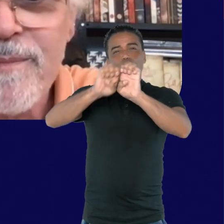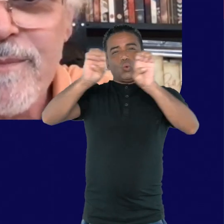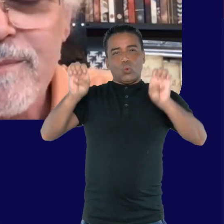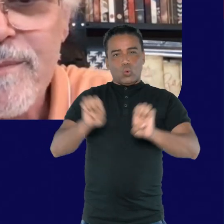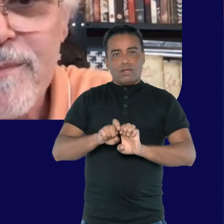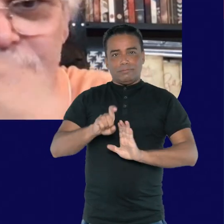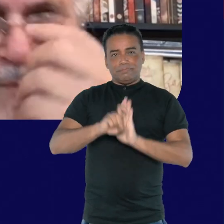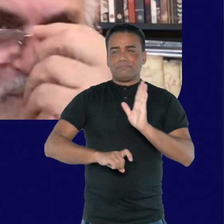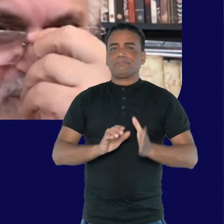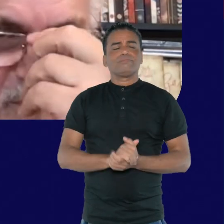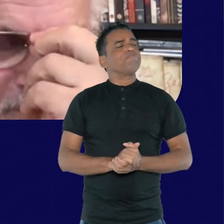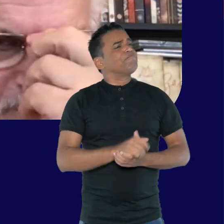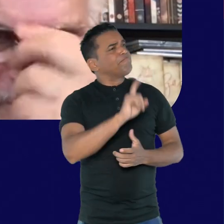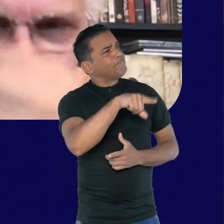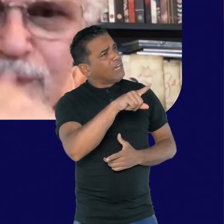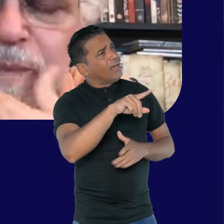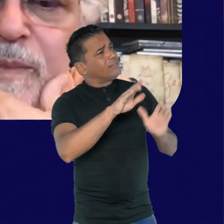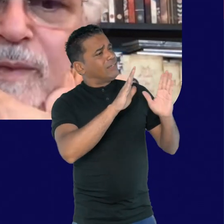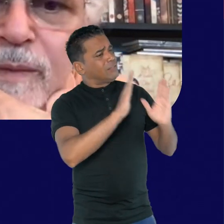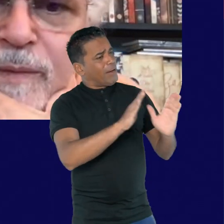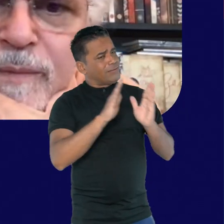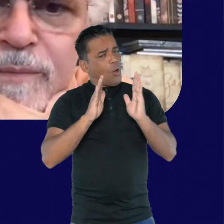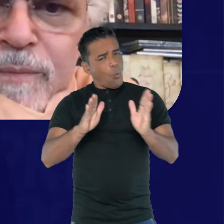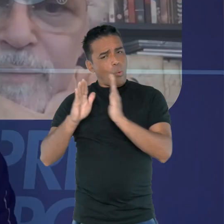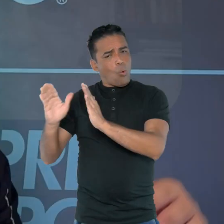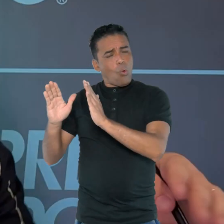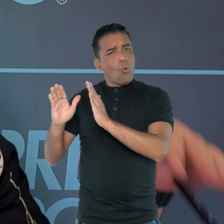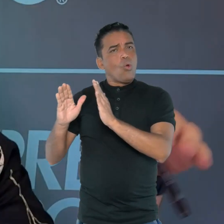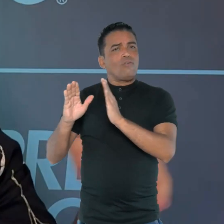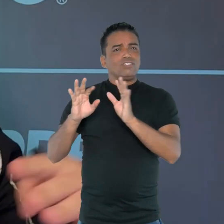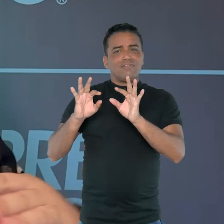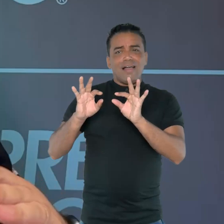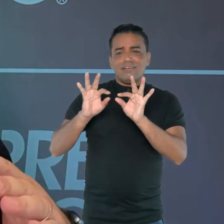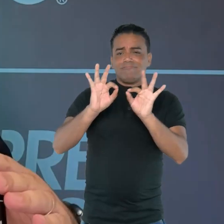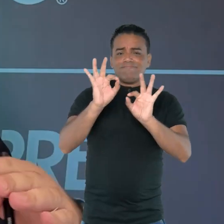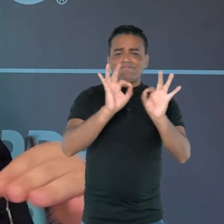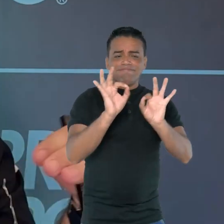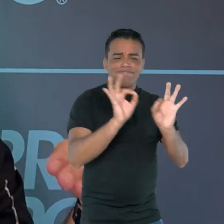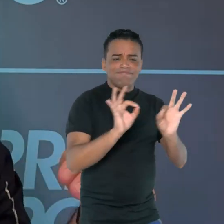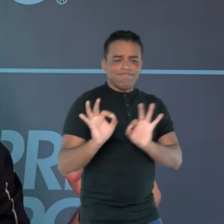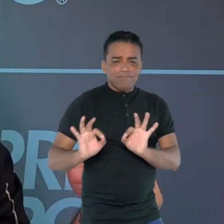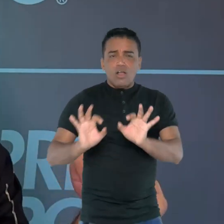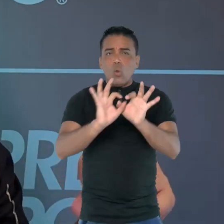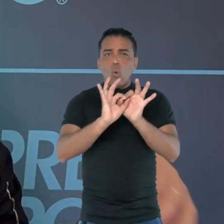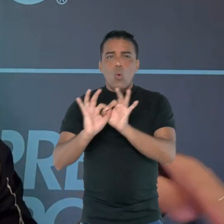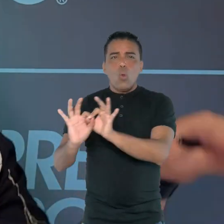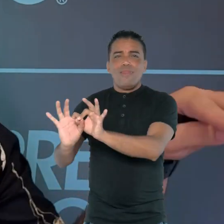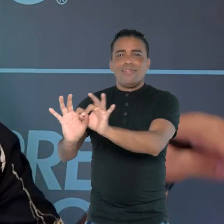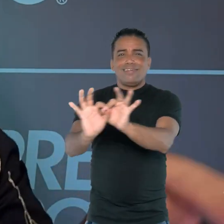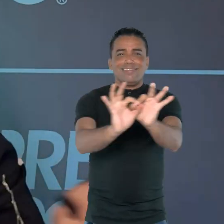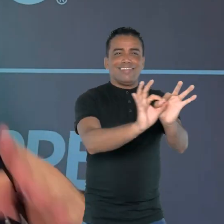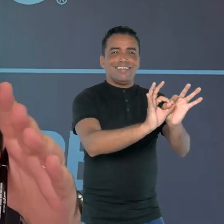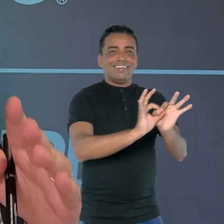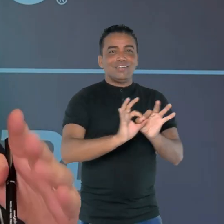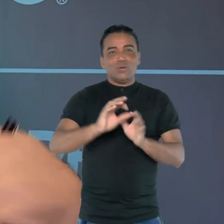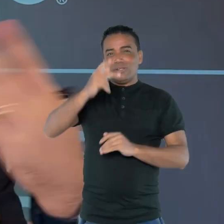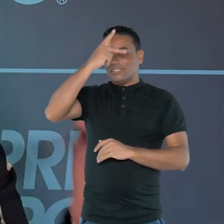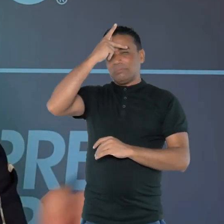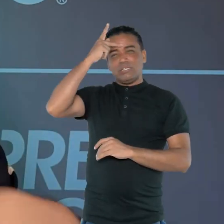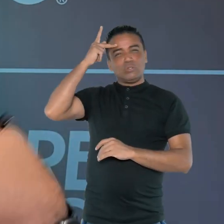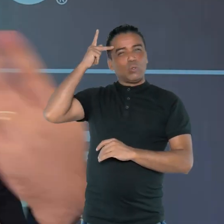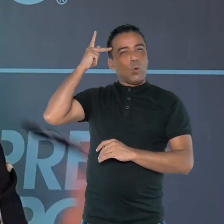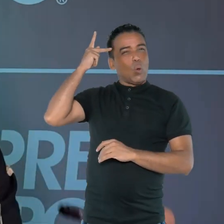E por meio dessa divisão interna, você vai costurando o seu texto com esses grandes autores que